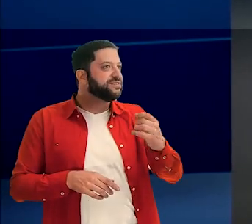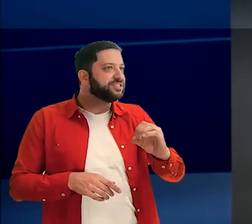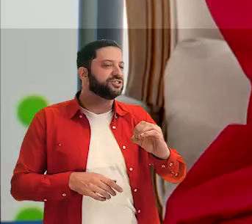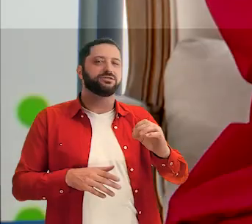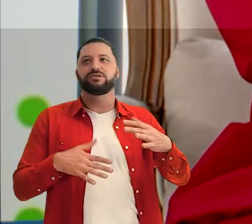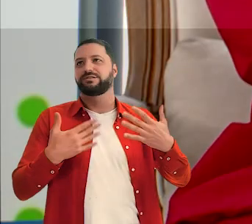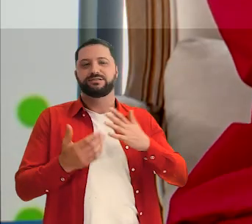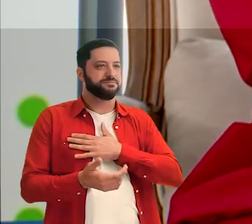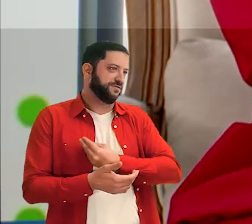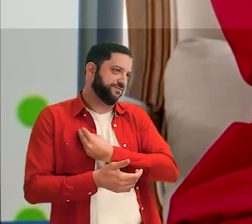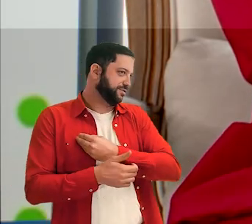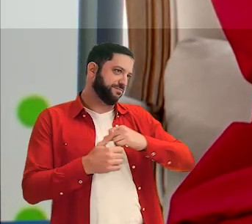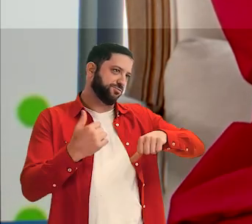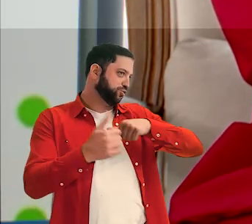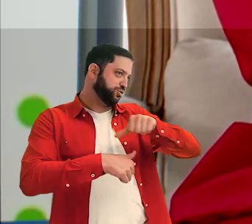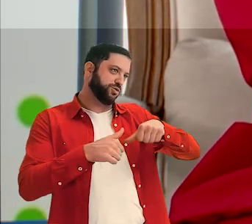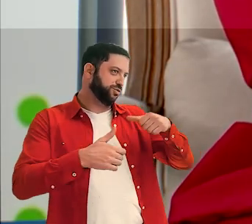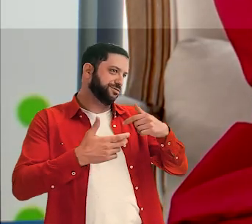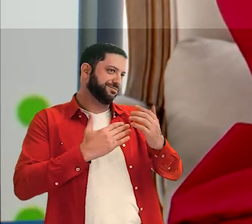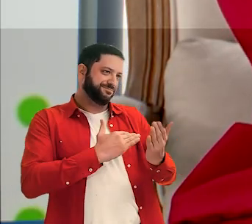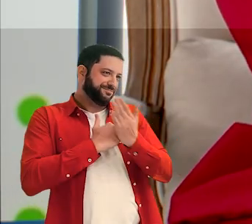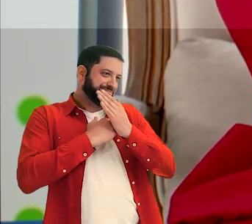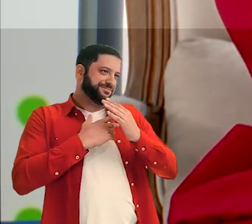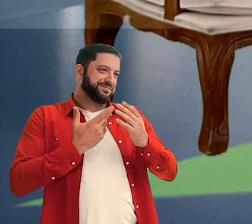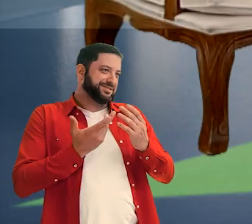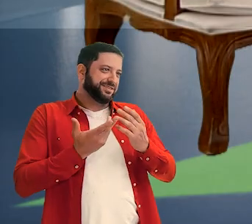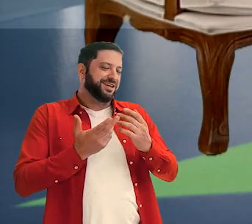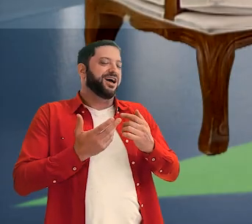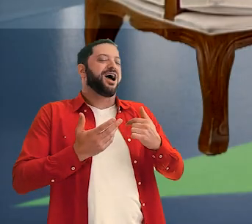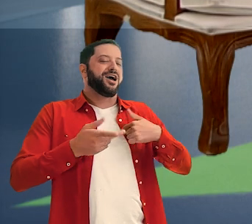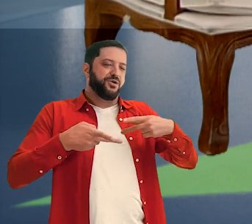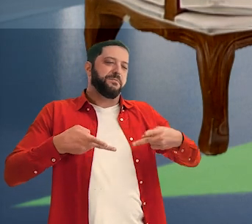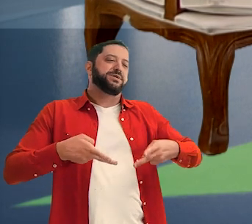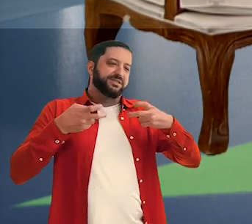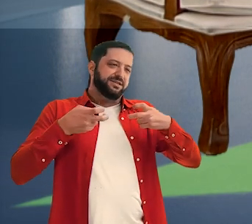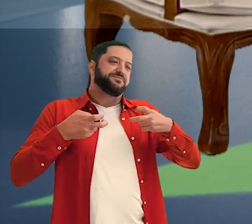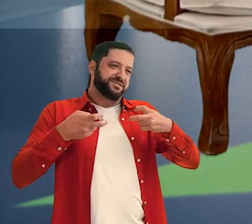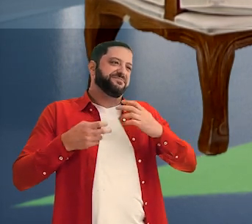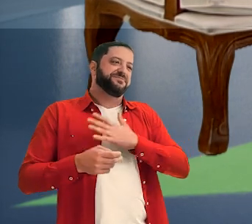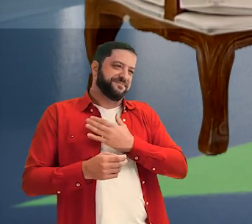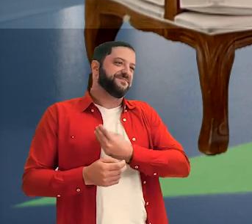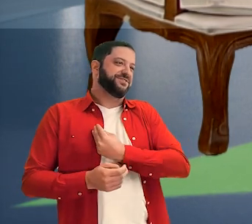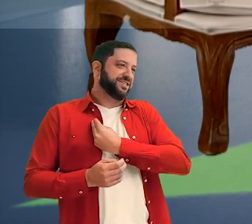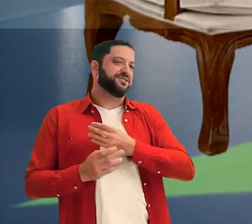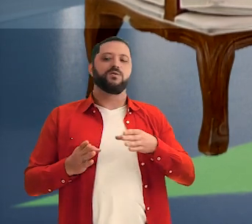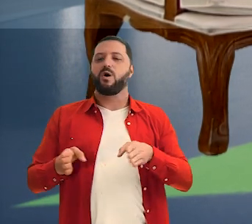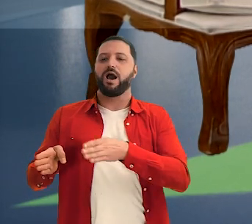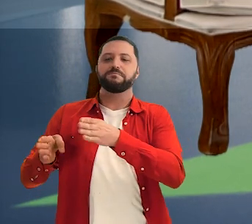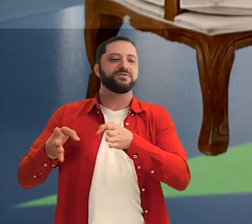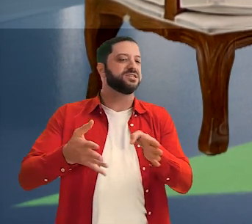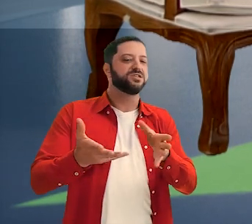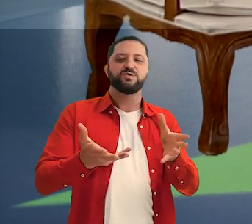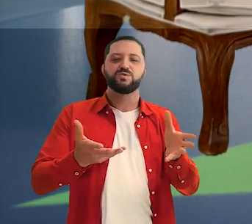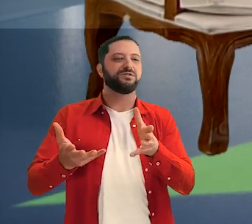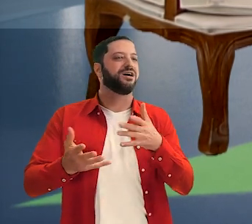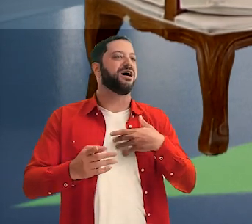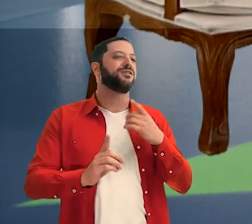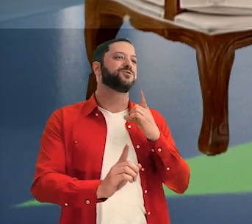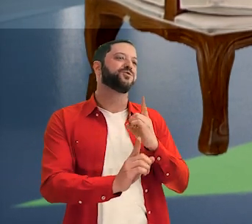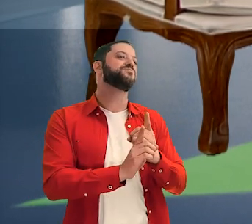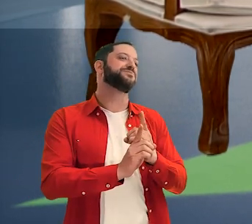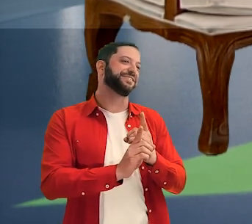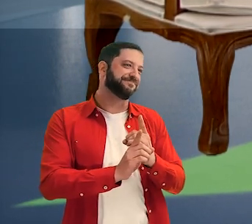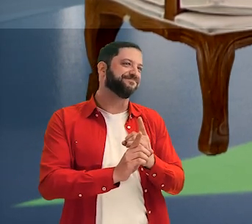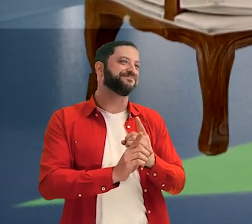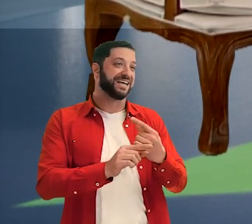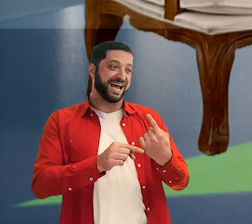chave de ouro, muitas coisas que aconteceram na minha vida. E ali eu entendi o meu chamado, a minha direção, aquilo que Deus tinha planejado para mim,